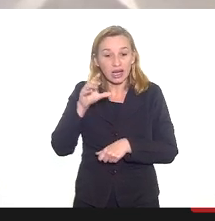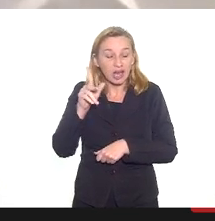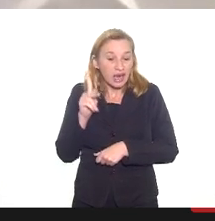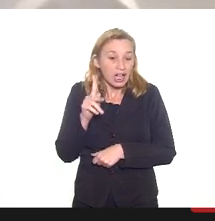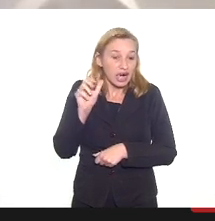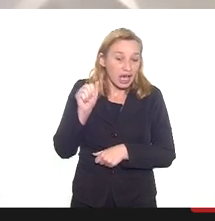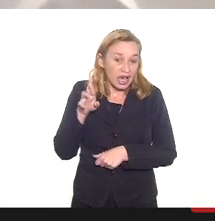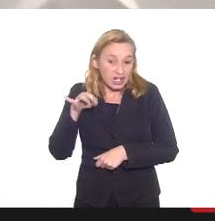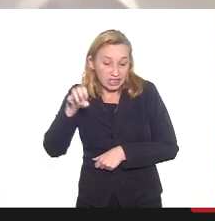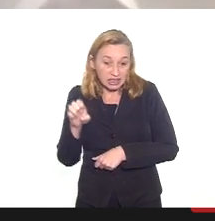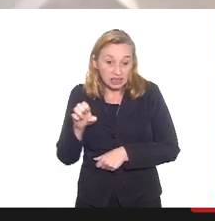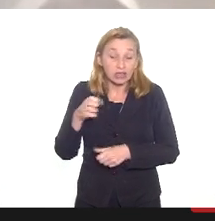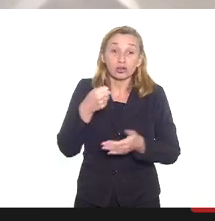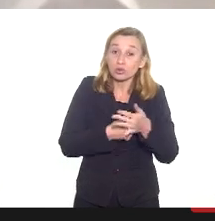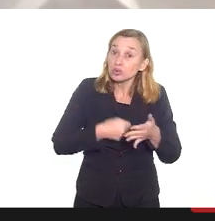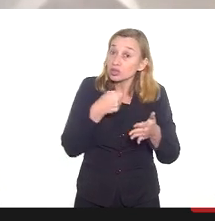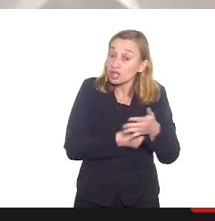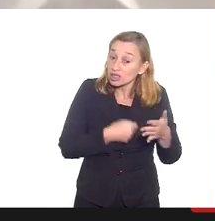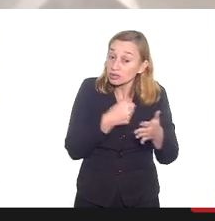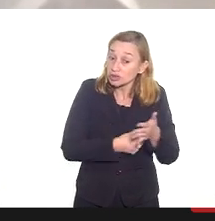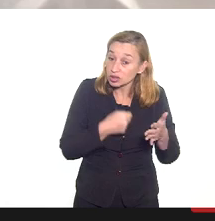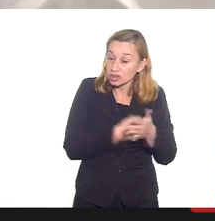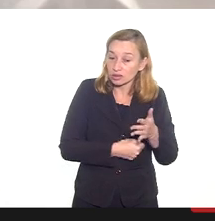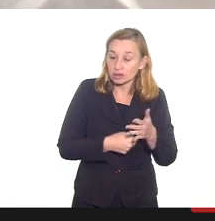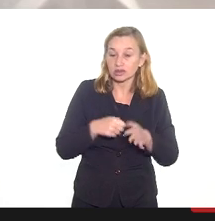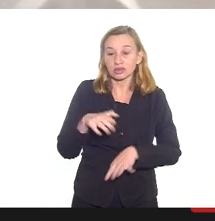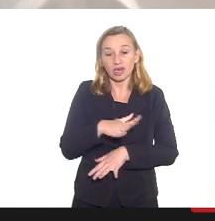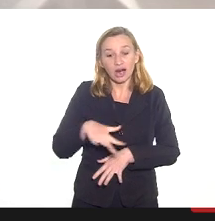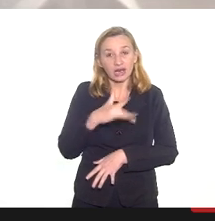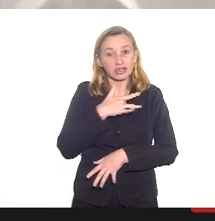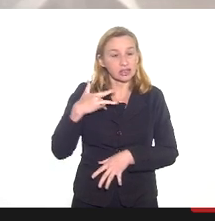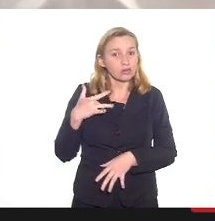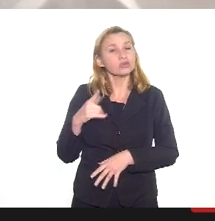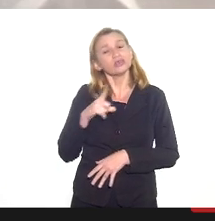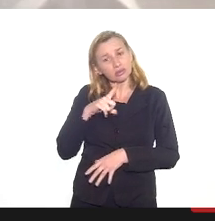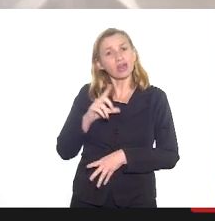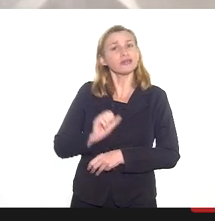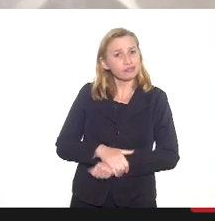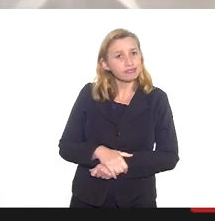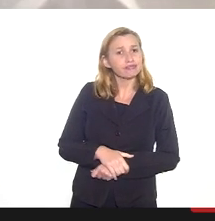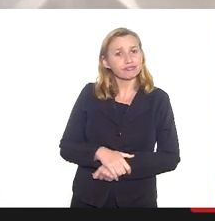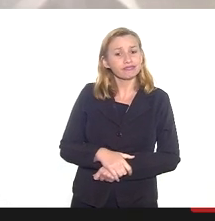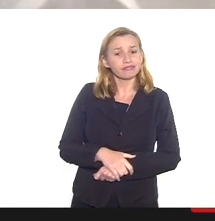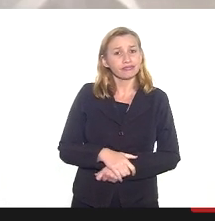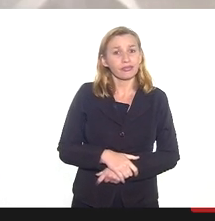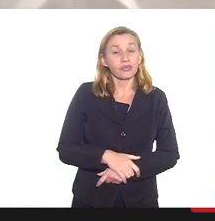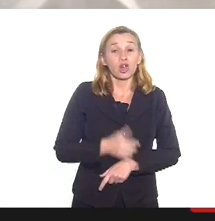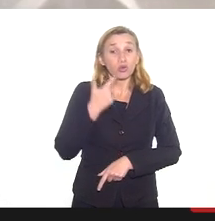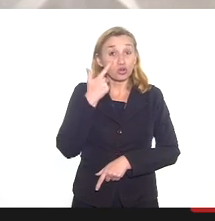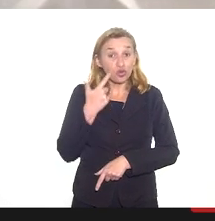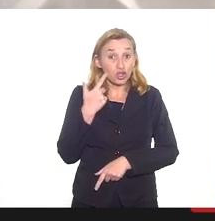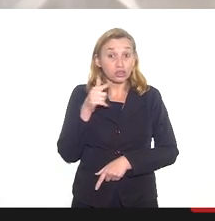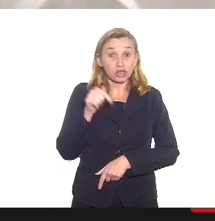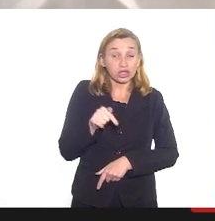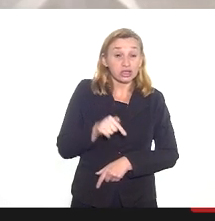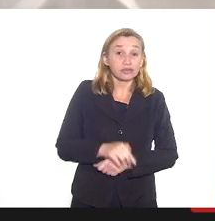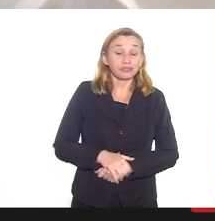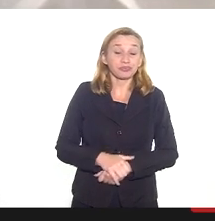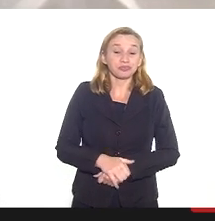tempo pela notificação compulsória da área da saúde. Isso existe, né? Quando eu vejo aqui,